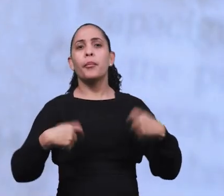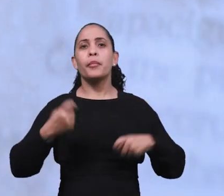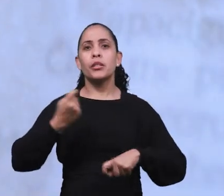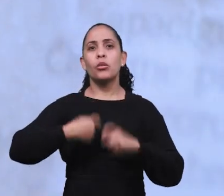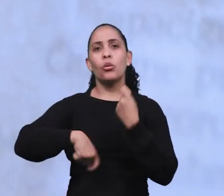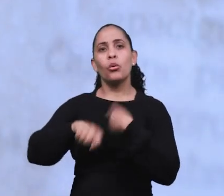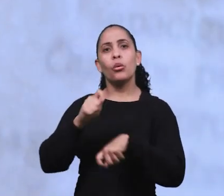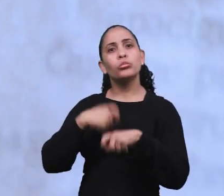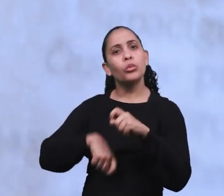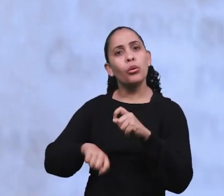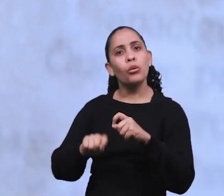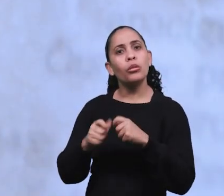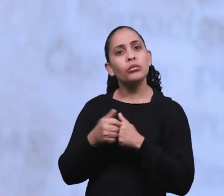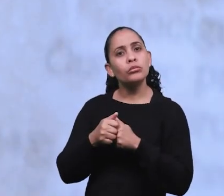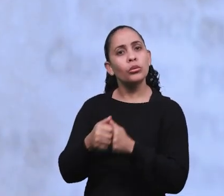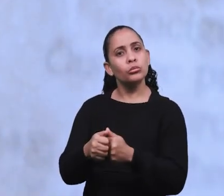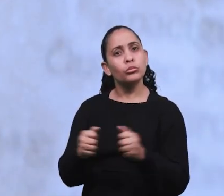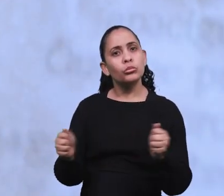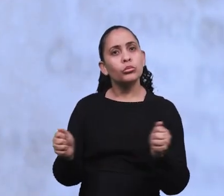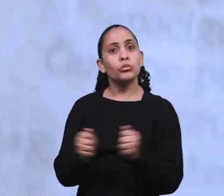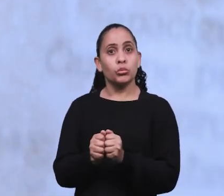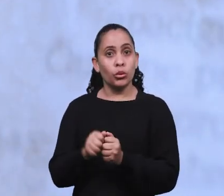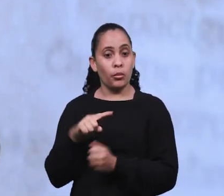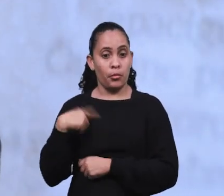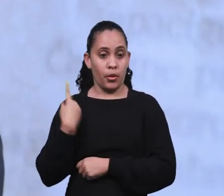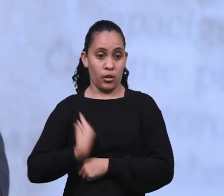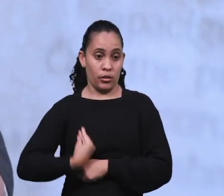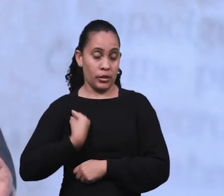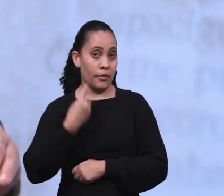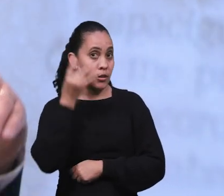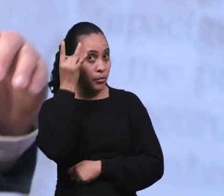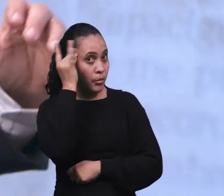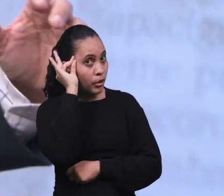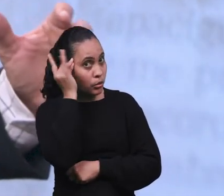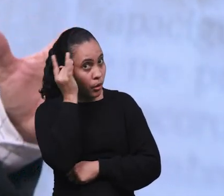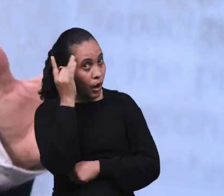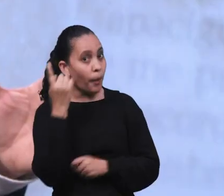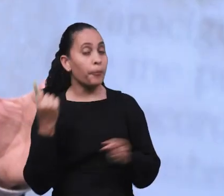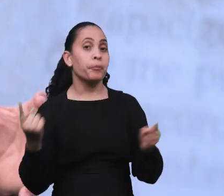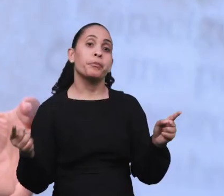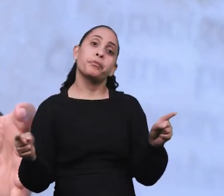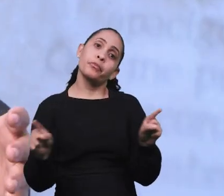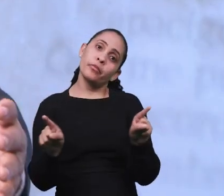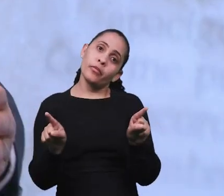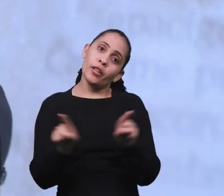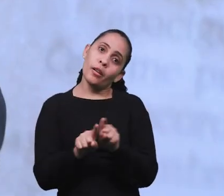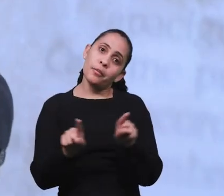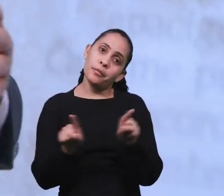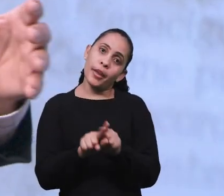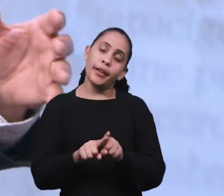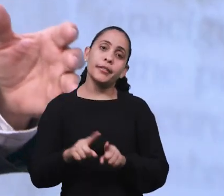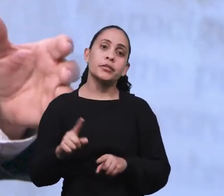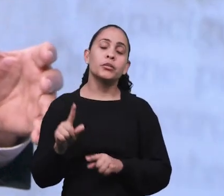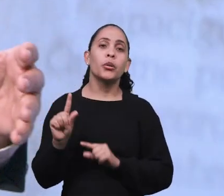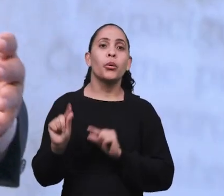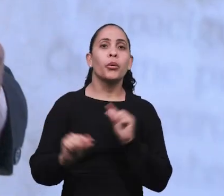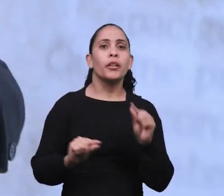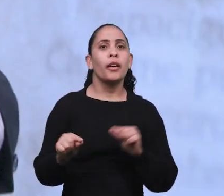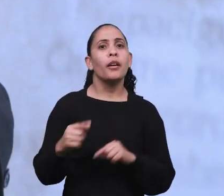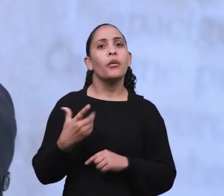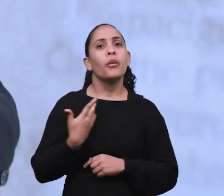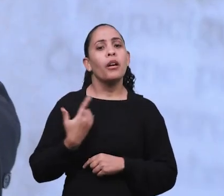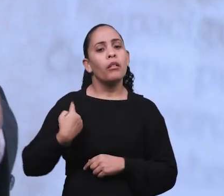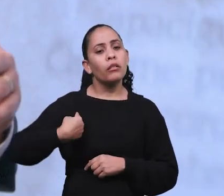necessidade de um acompanhamento aqui para a nossa vida espiritual, para chegarmos na questão de eu quero ser